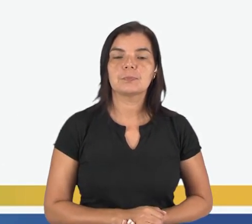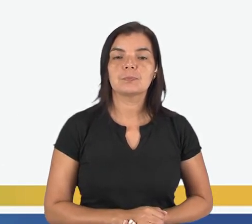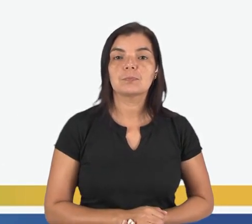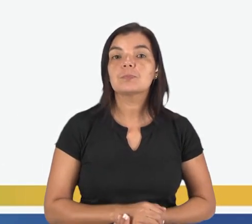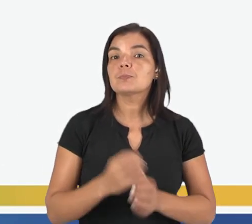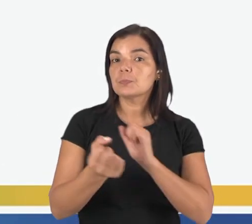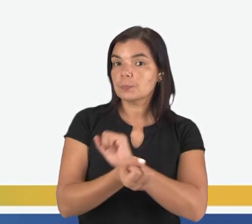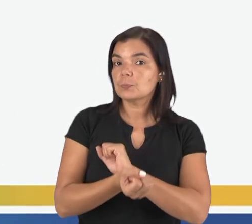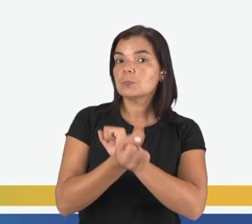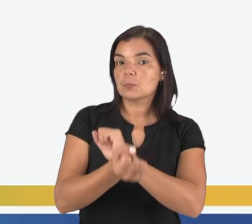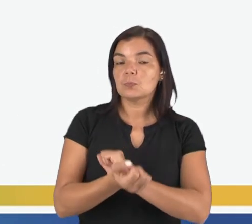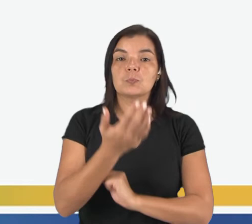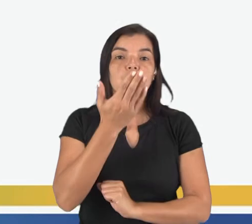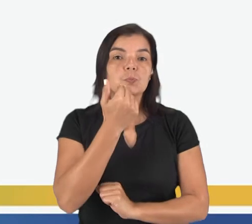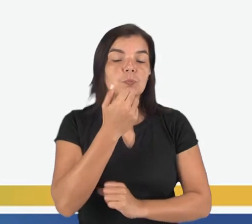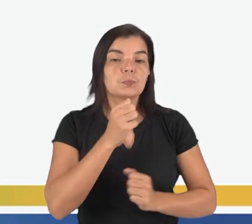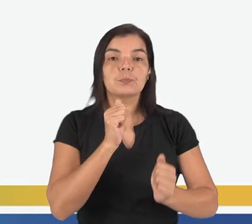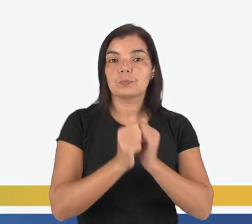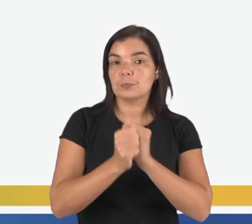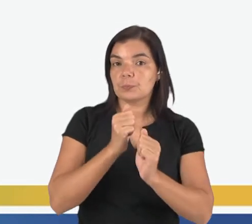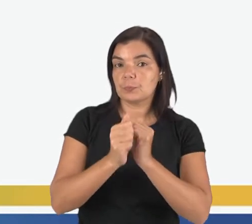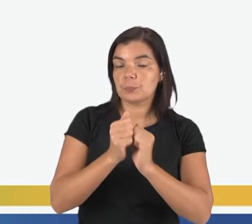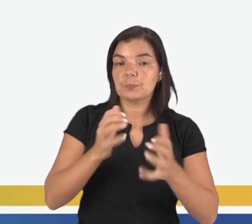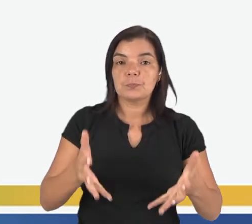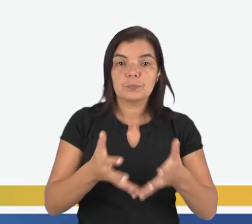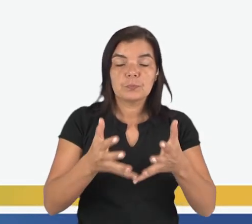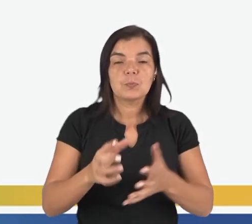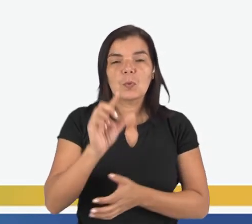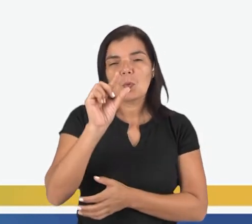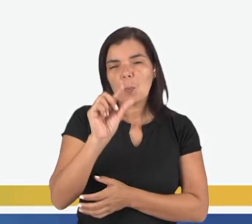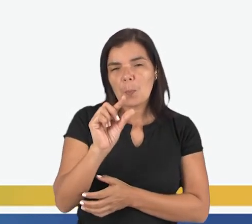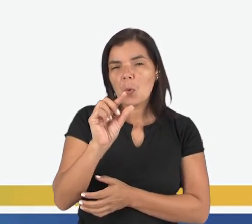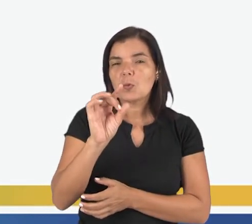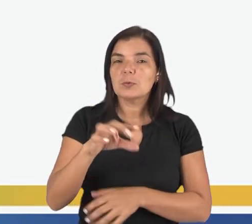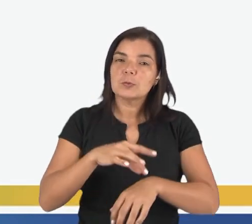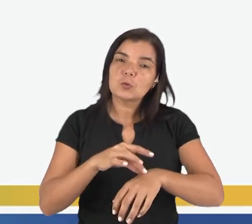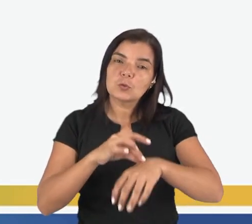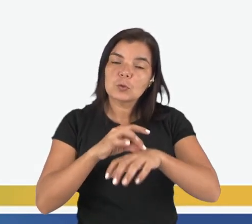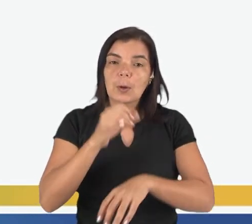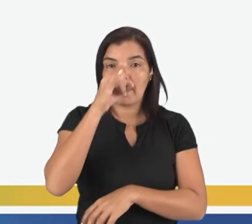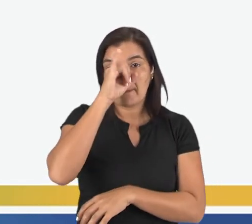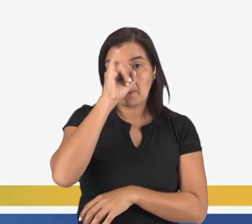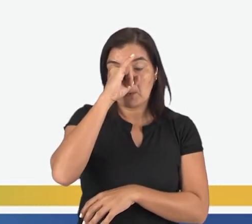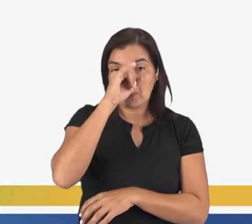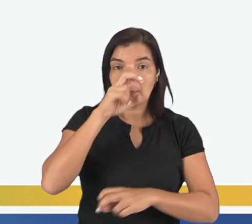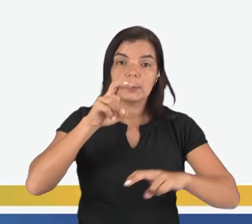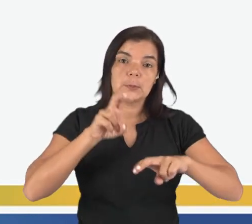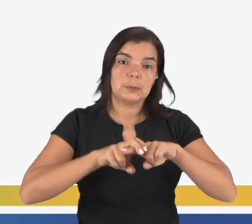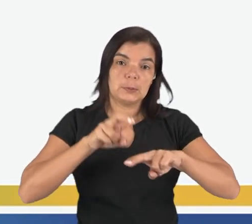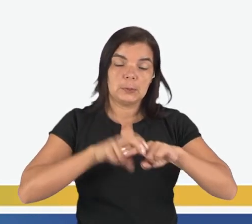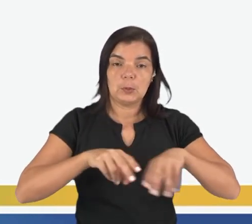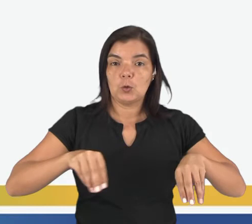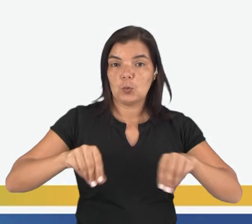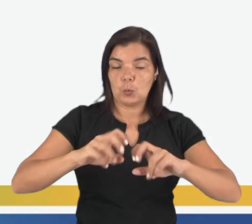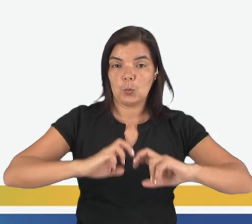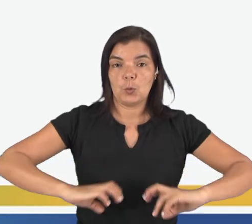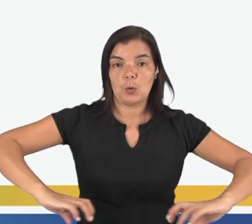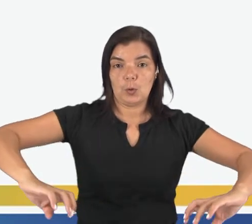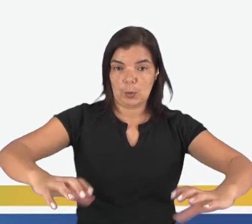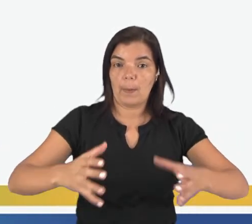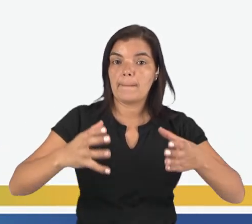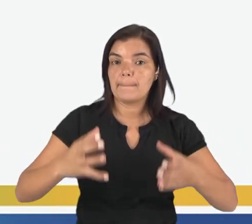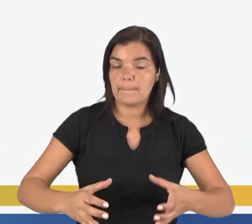Os escravos comiam arroz ou legumes e um pouco de carne de porco. Sentavam-se no chão em volta da panela de